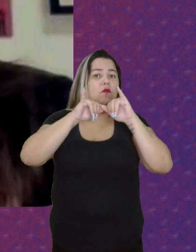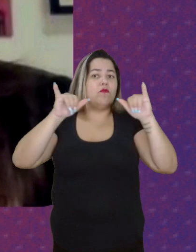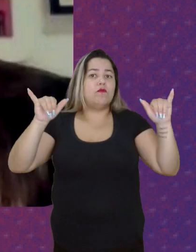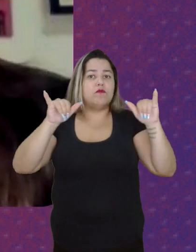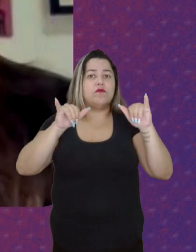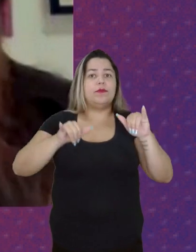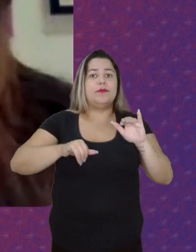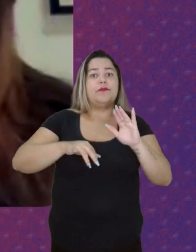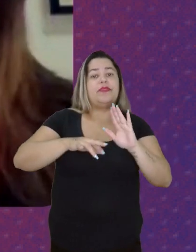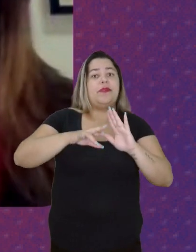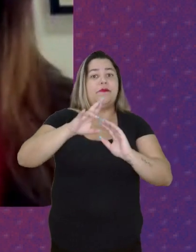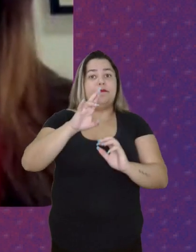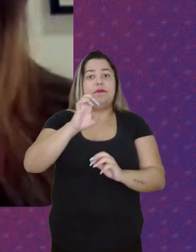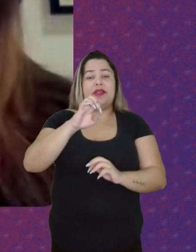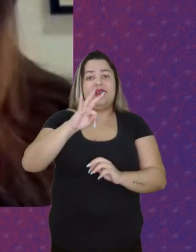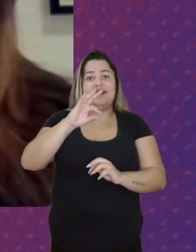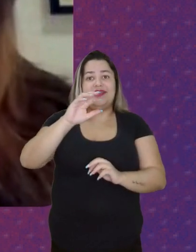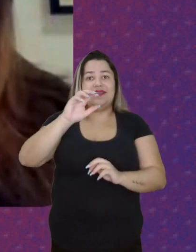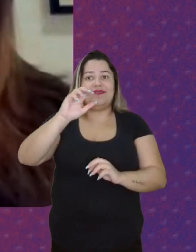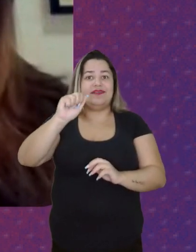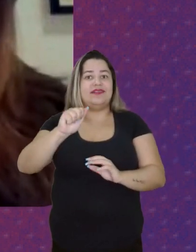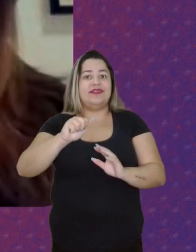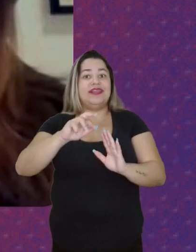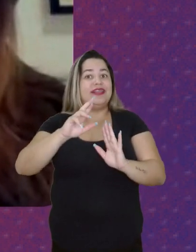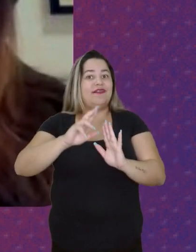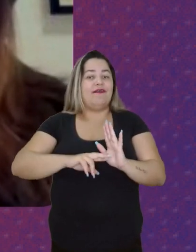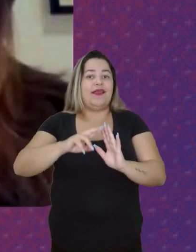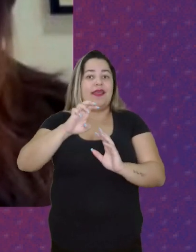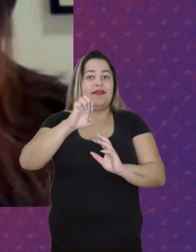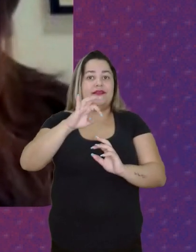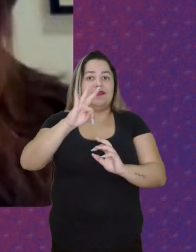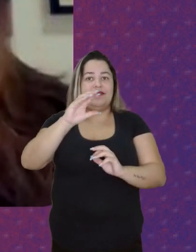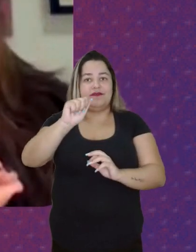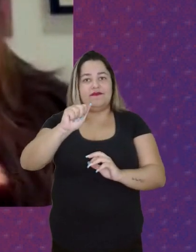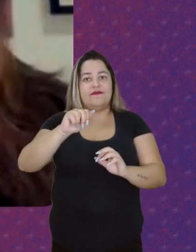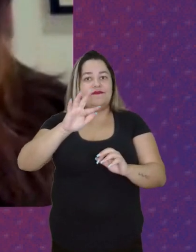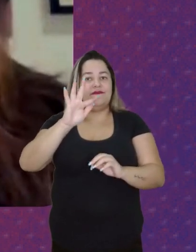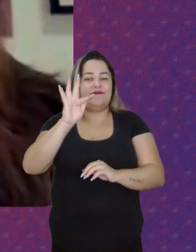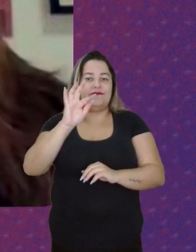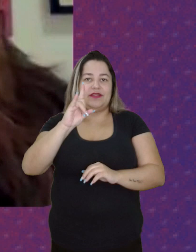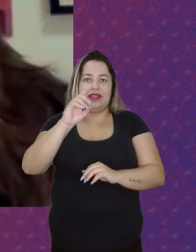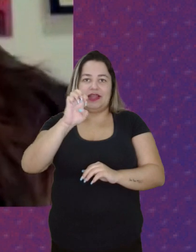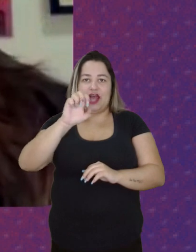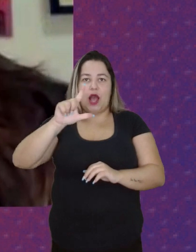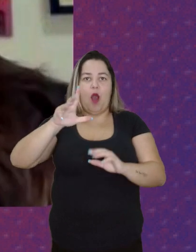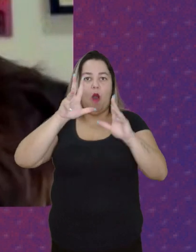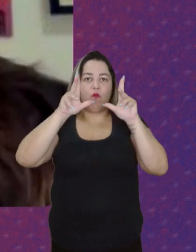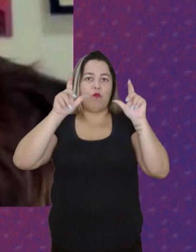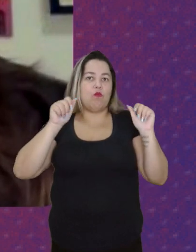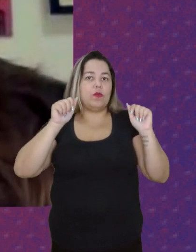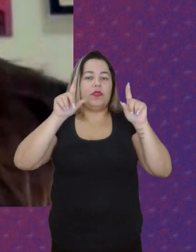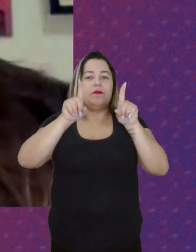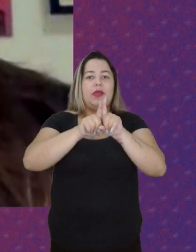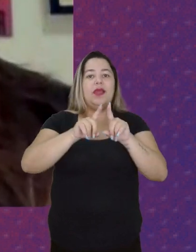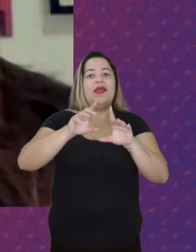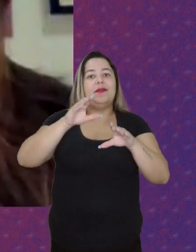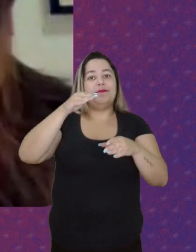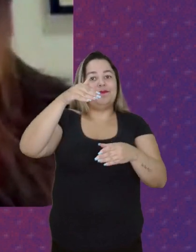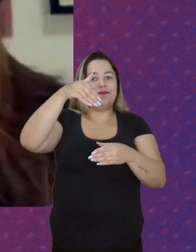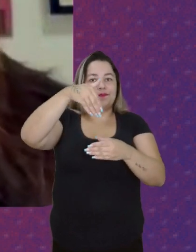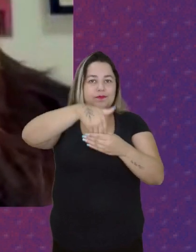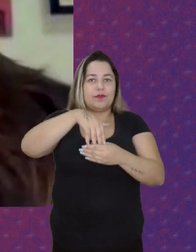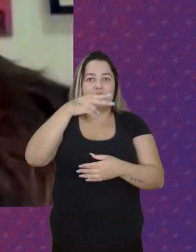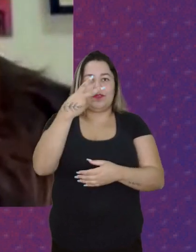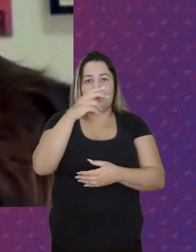Receita Federal, que emite um CNPJ próprio de campanha também. Então, você vai ter lá o nome, eleições 2022,